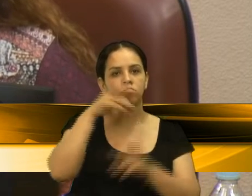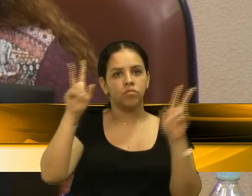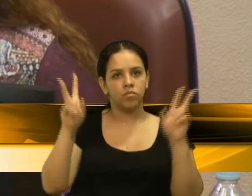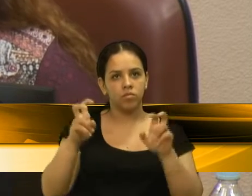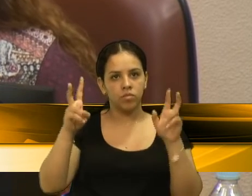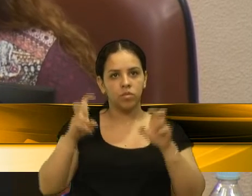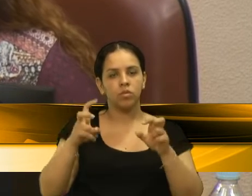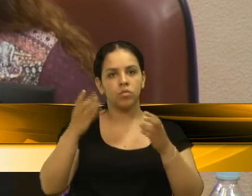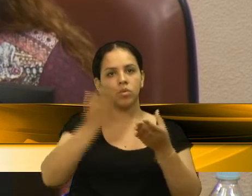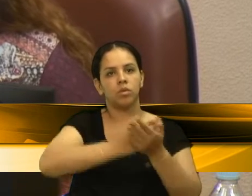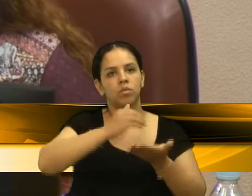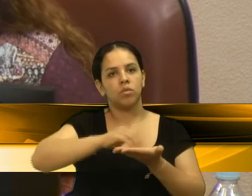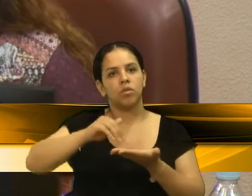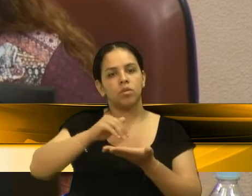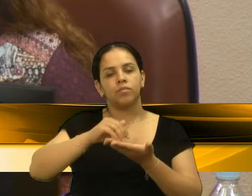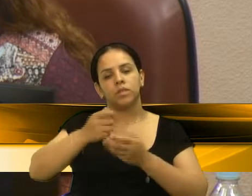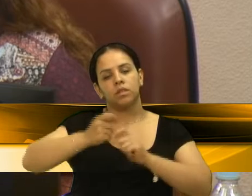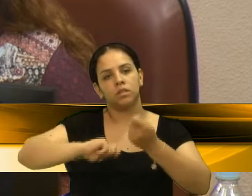processo administrativo